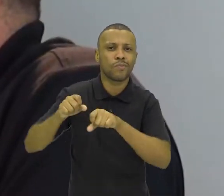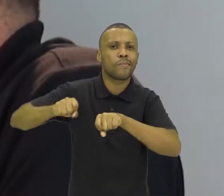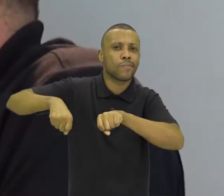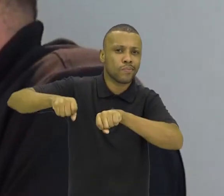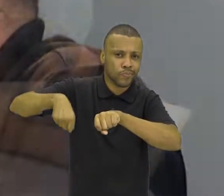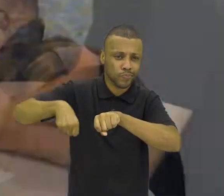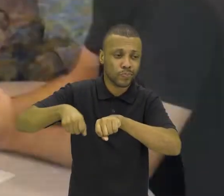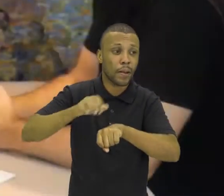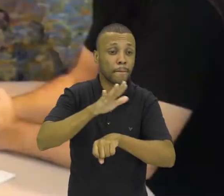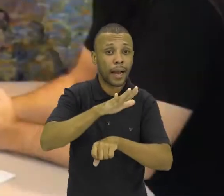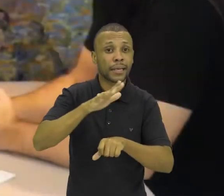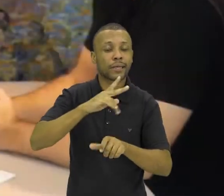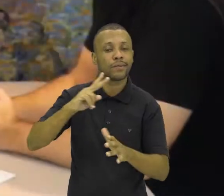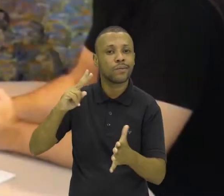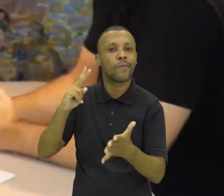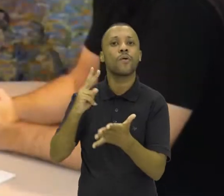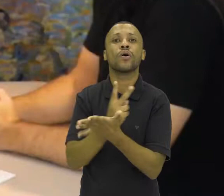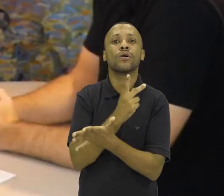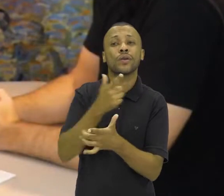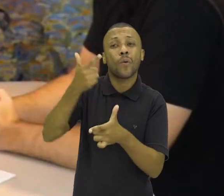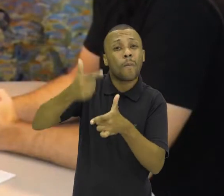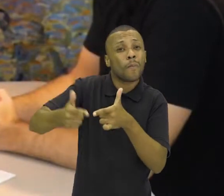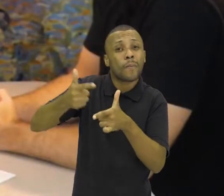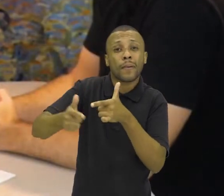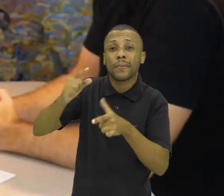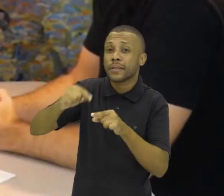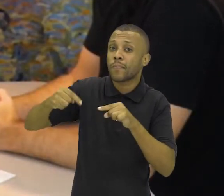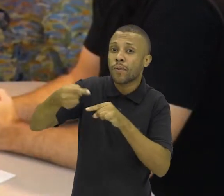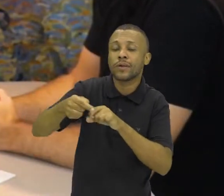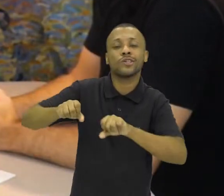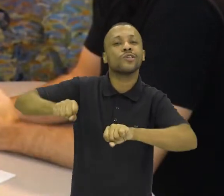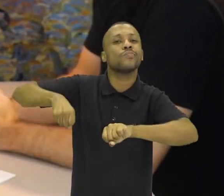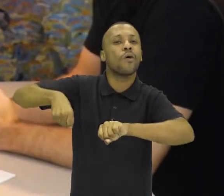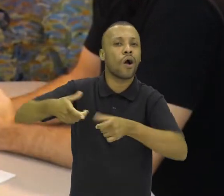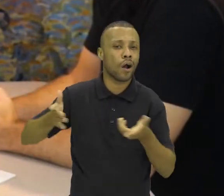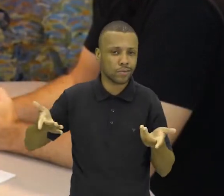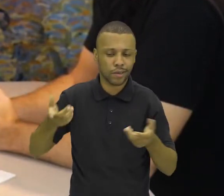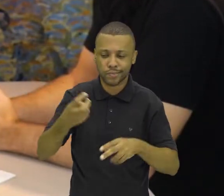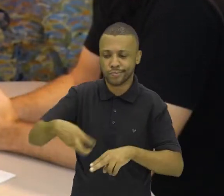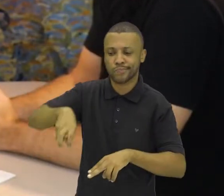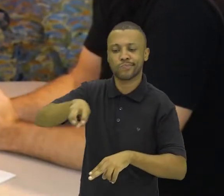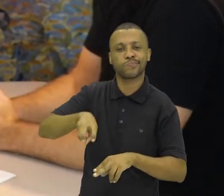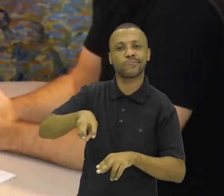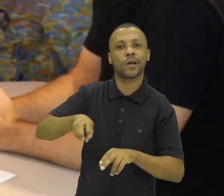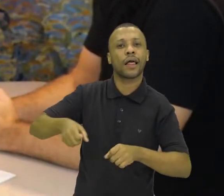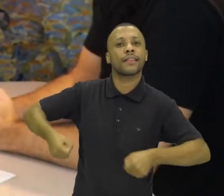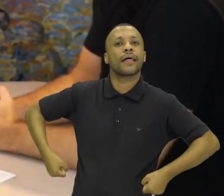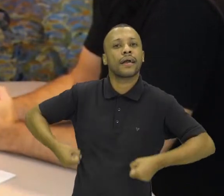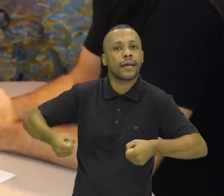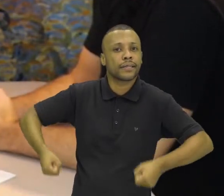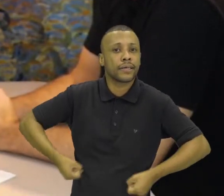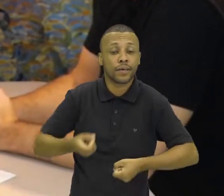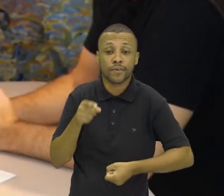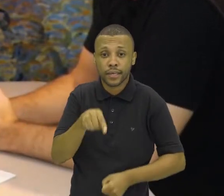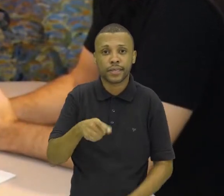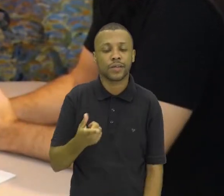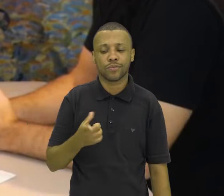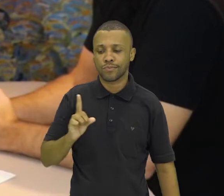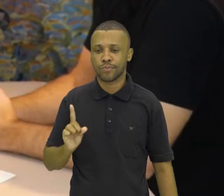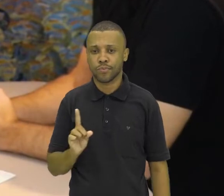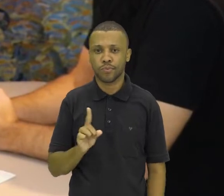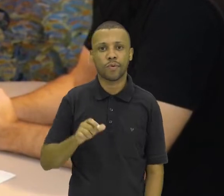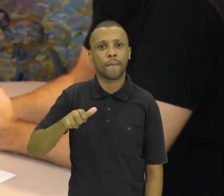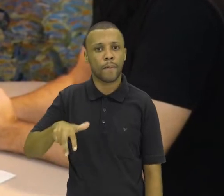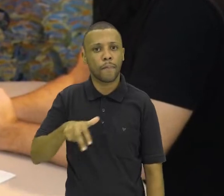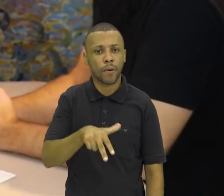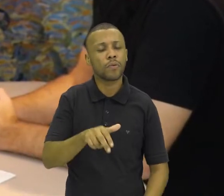com sequelas? Ficou na cadeira. Na cadeira. Na cadeira. Atropelado. Olha aí, gente. Então, você que sai na rua, você pode, mesmo sendo um pedestre, você